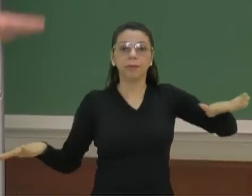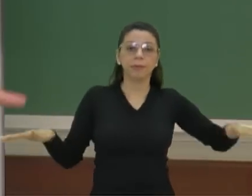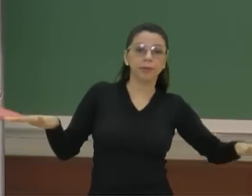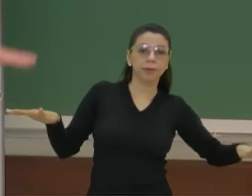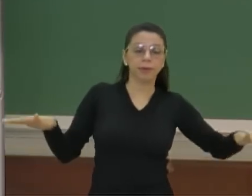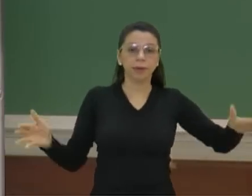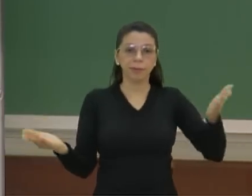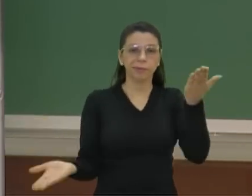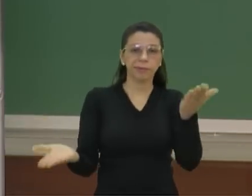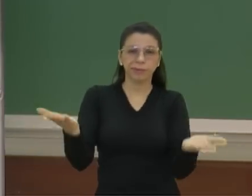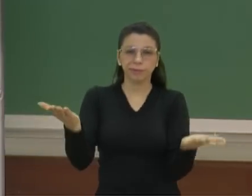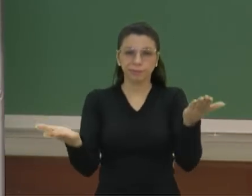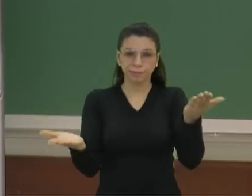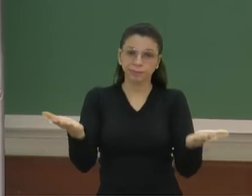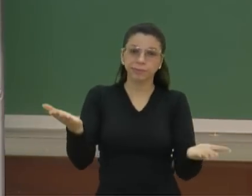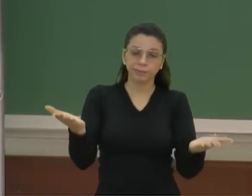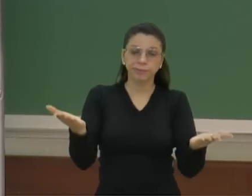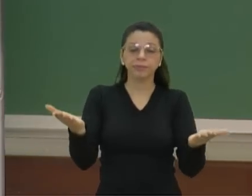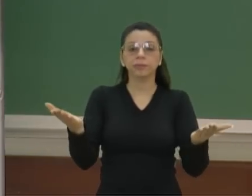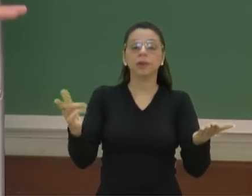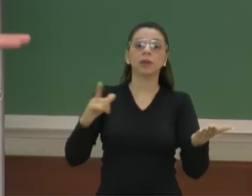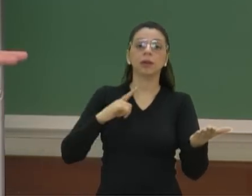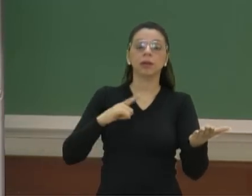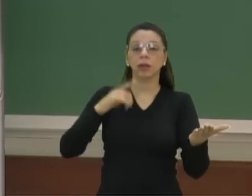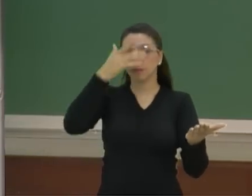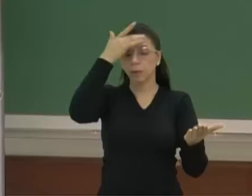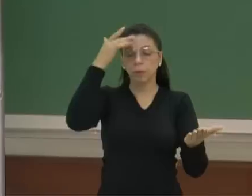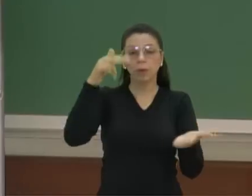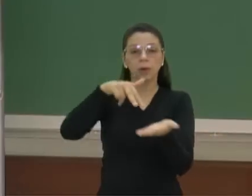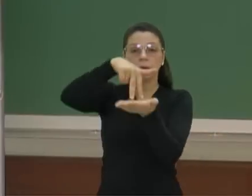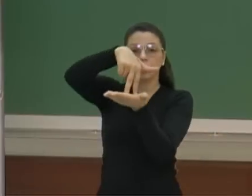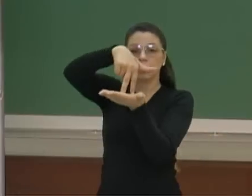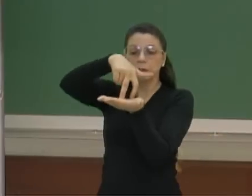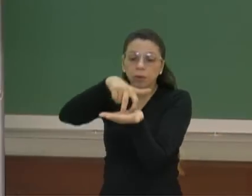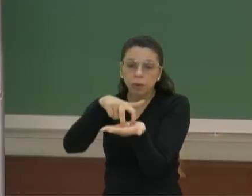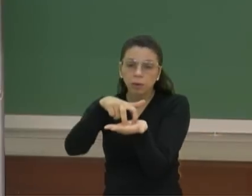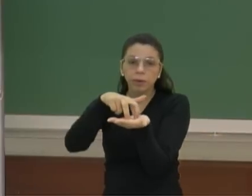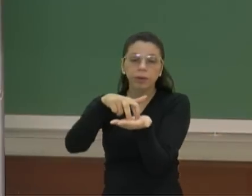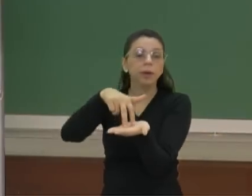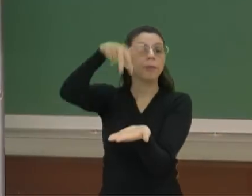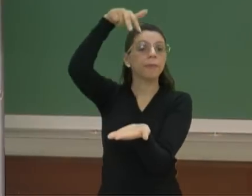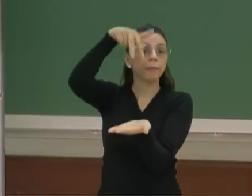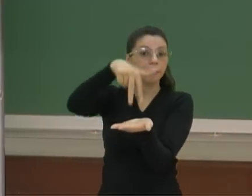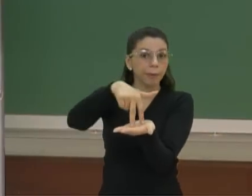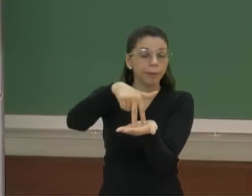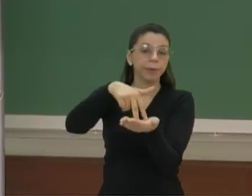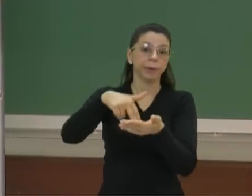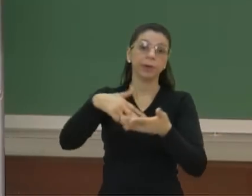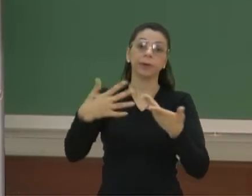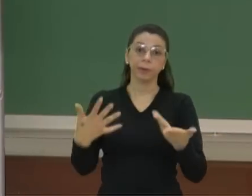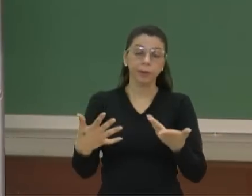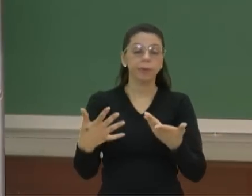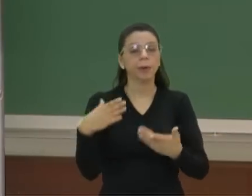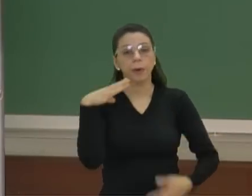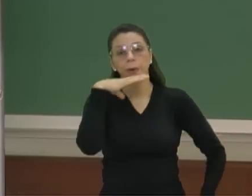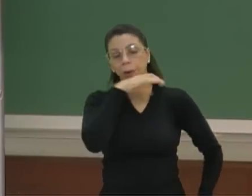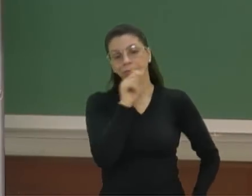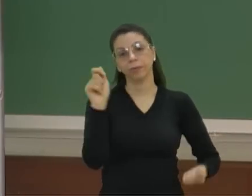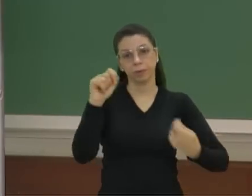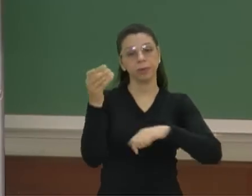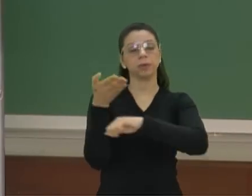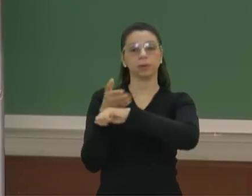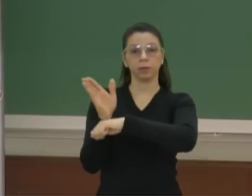braços abertos para se equilibrar. Tem gente que abaixa, que pula sobre esta fita. Claro que aí é muito